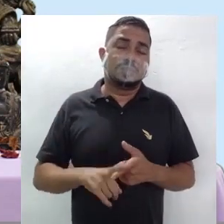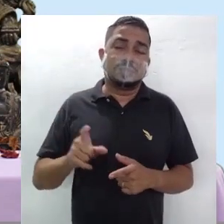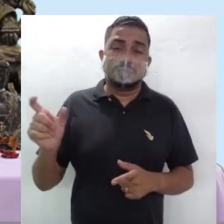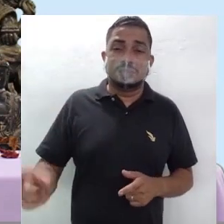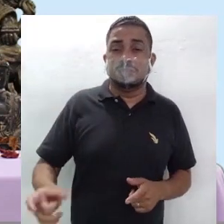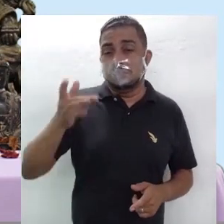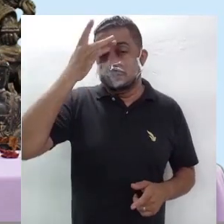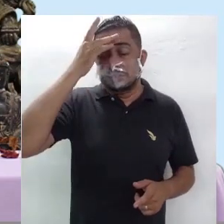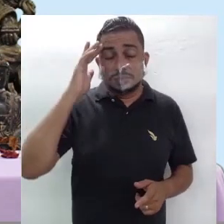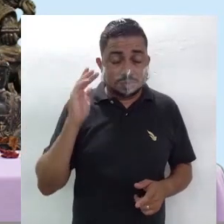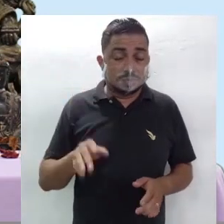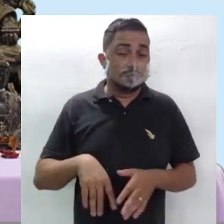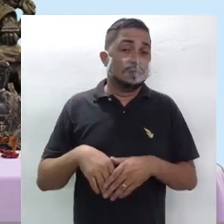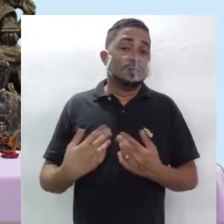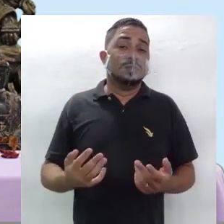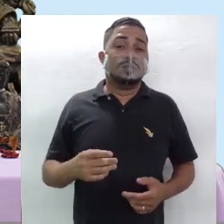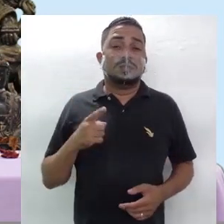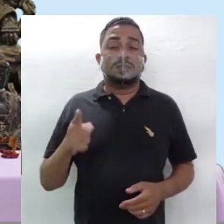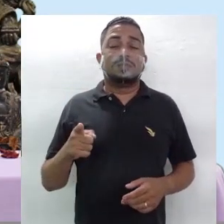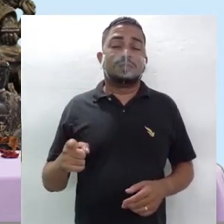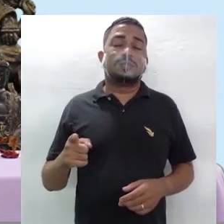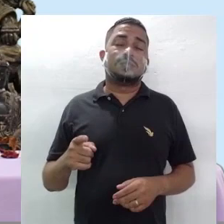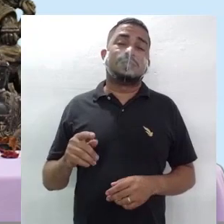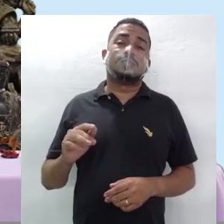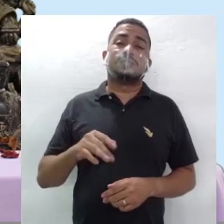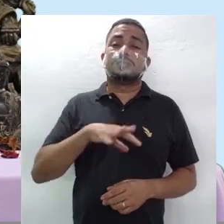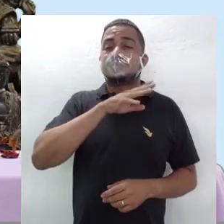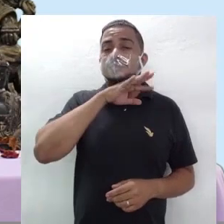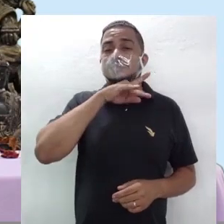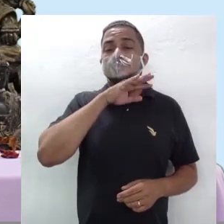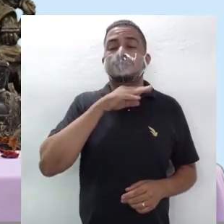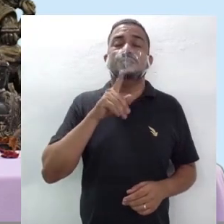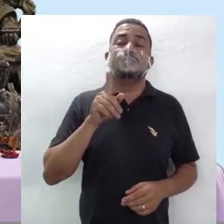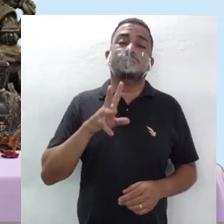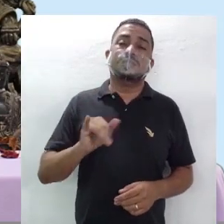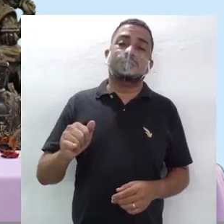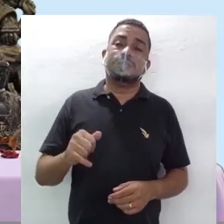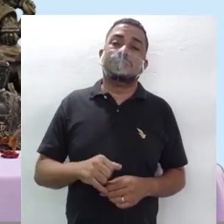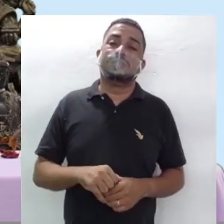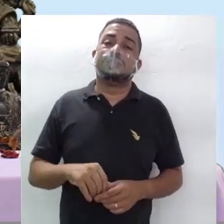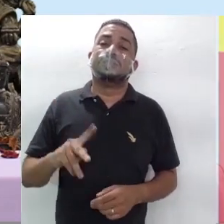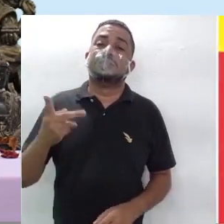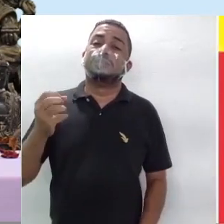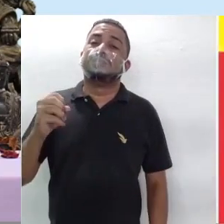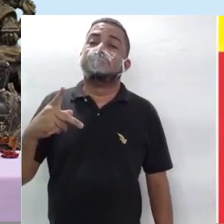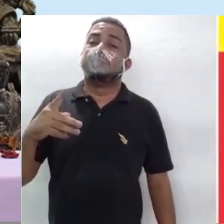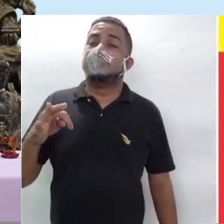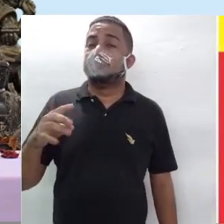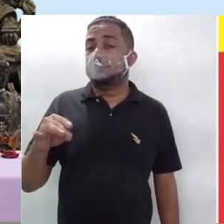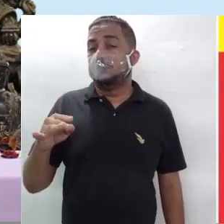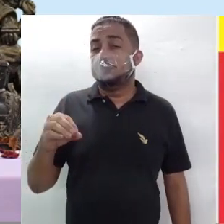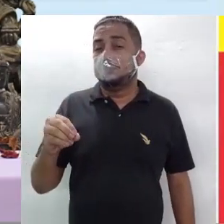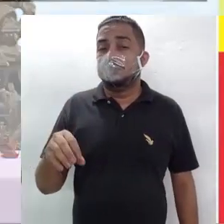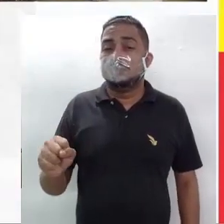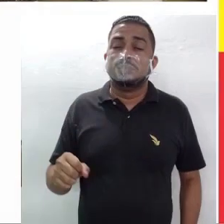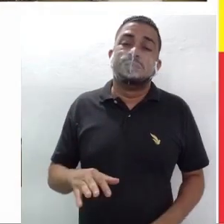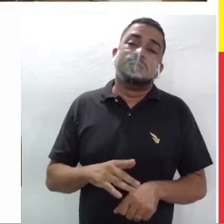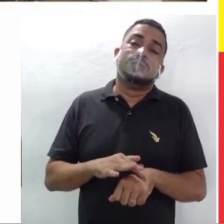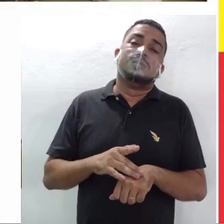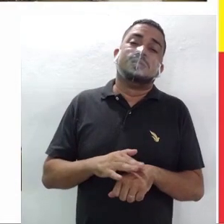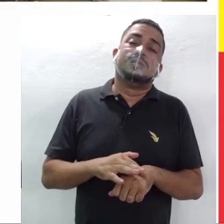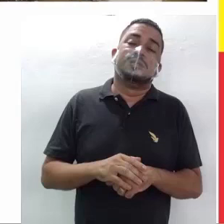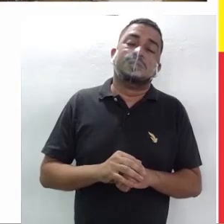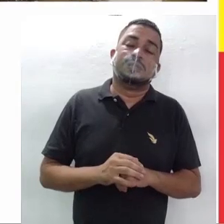e a saúde dessas pessoas. Então, muitos desses animais, eles são hospedeiros de